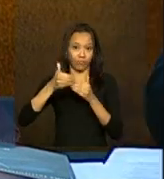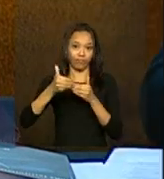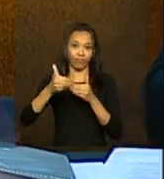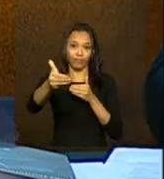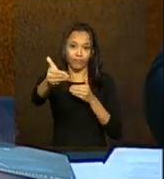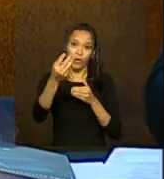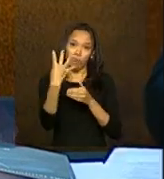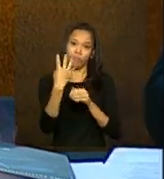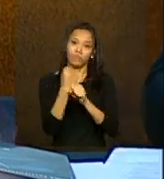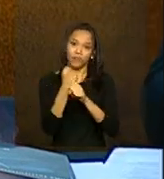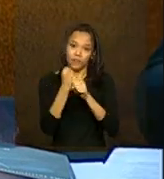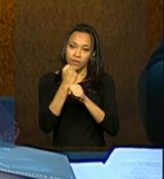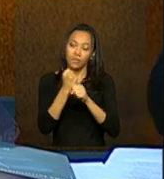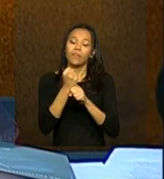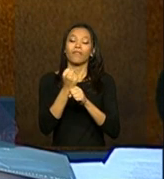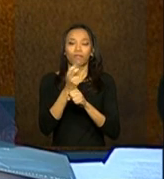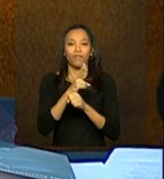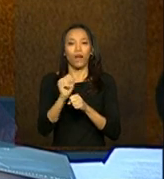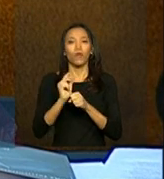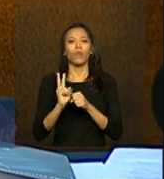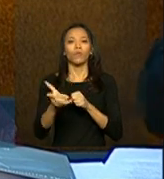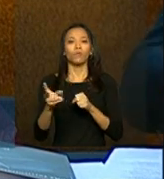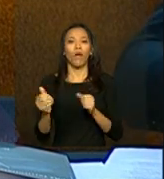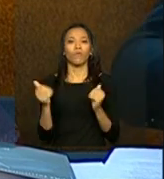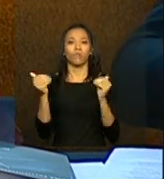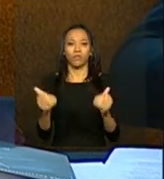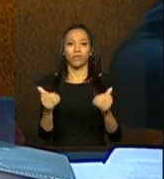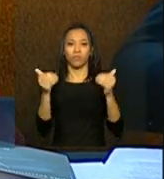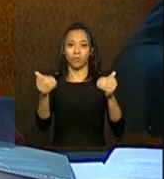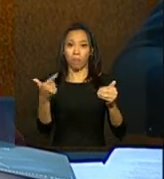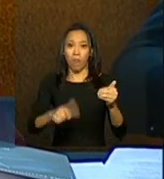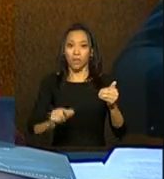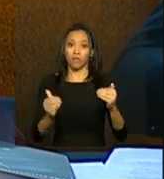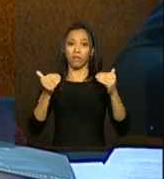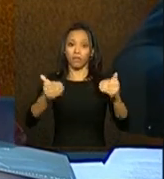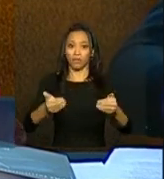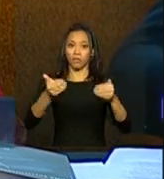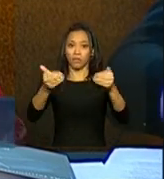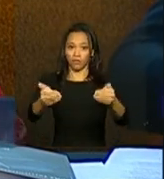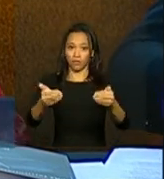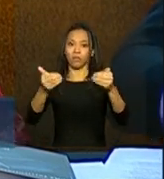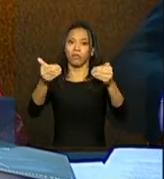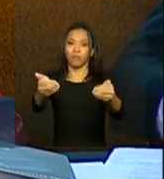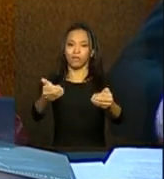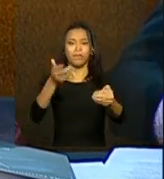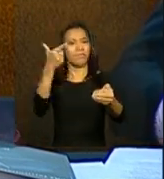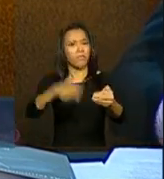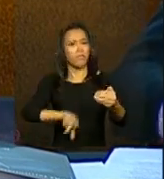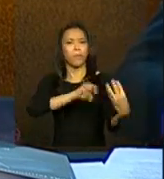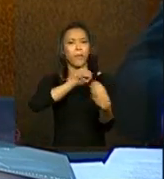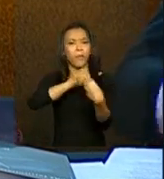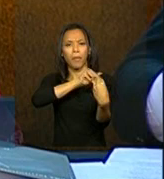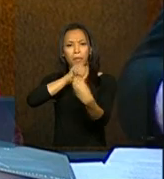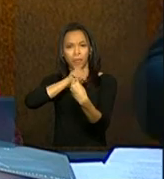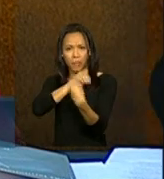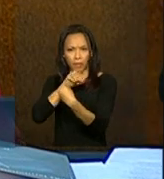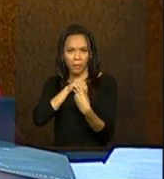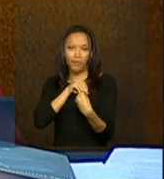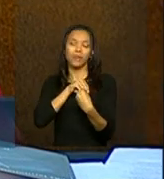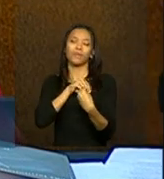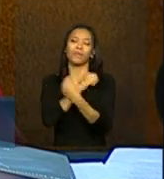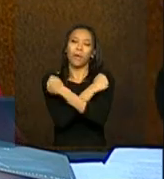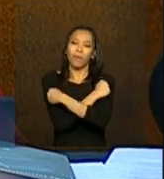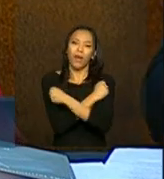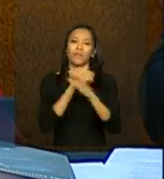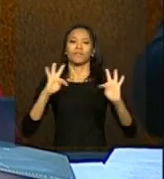avanços e da e de mais avanços ainda e mais diálogo ainda. Então, um abraço